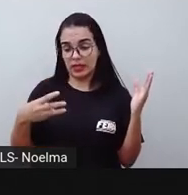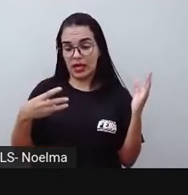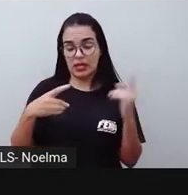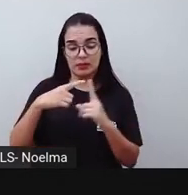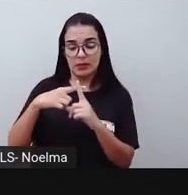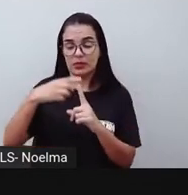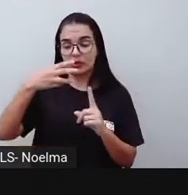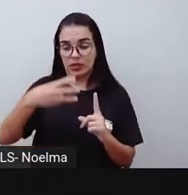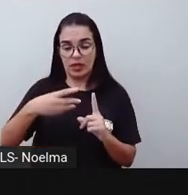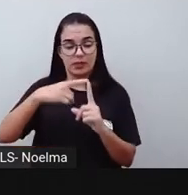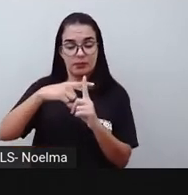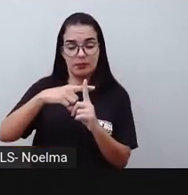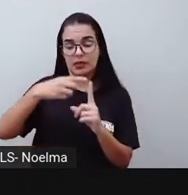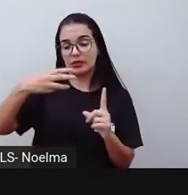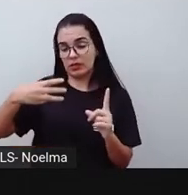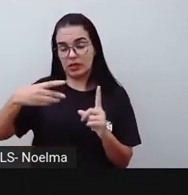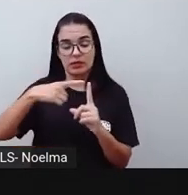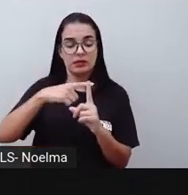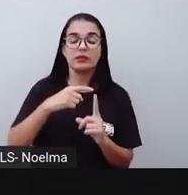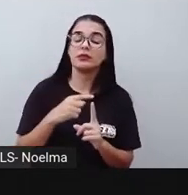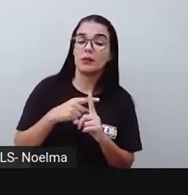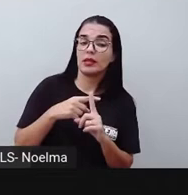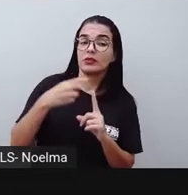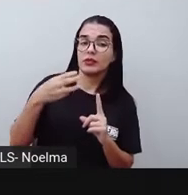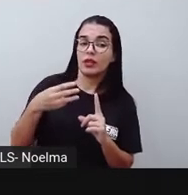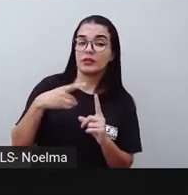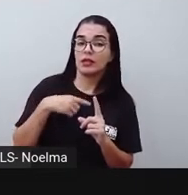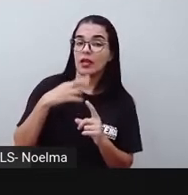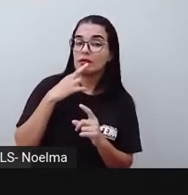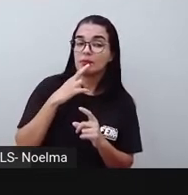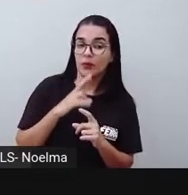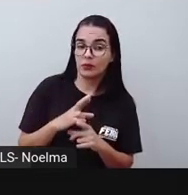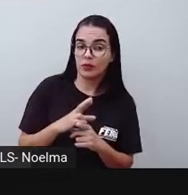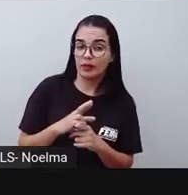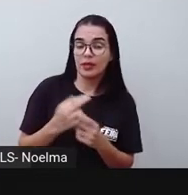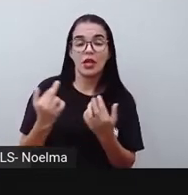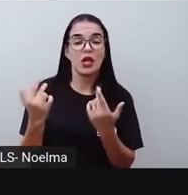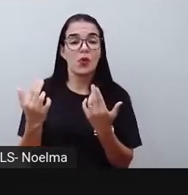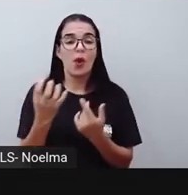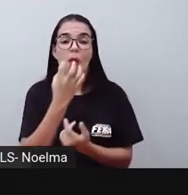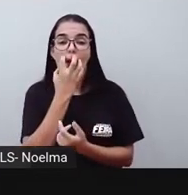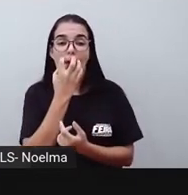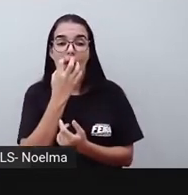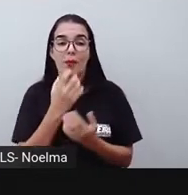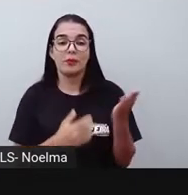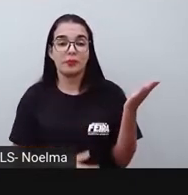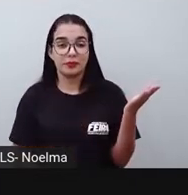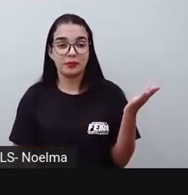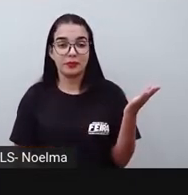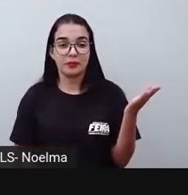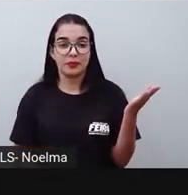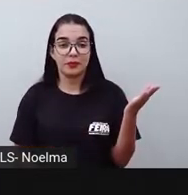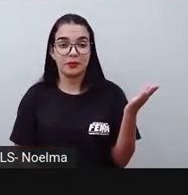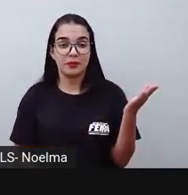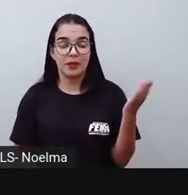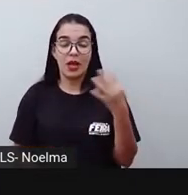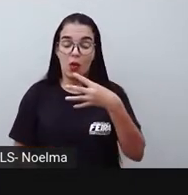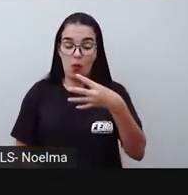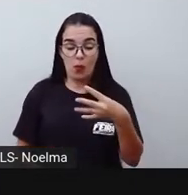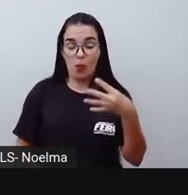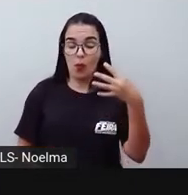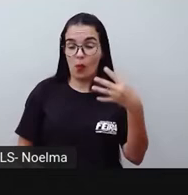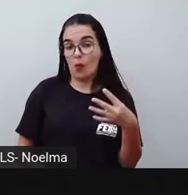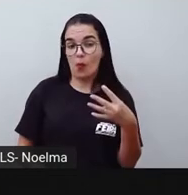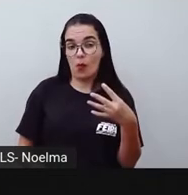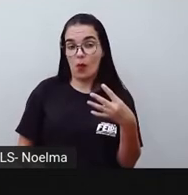mais 3 mais 3 e encontrar um resultado. Da mesma forma, eu posso, identificando que cada cachorro tem 4